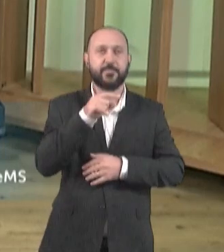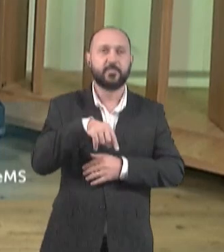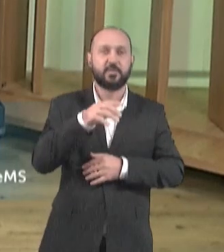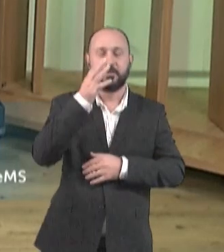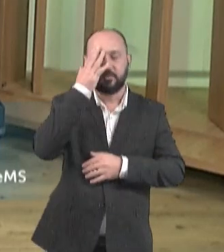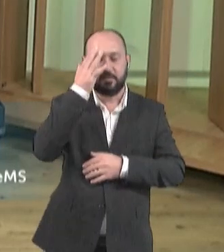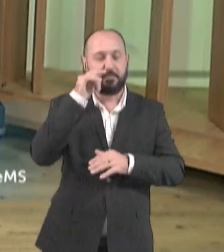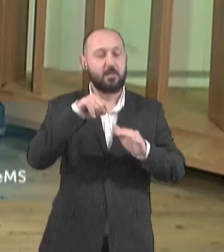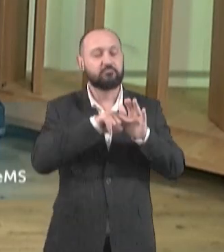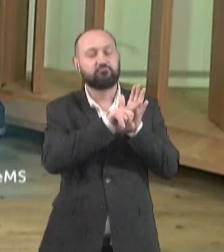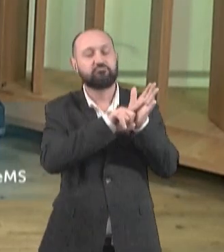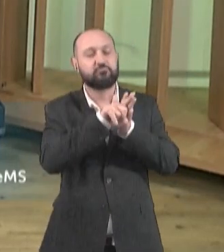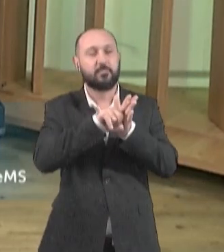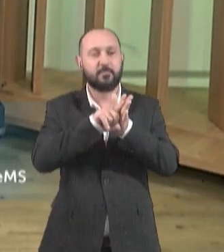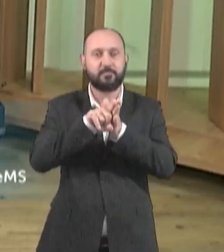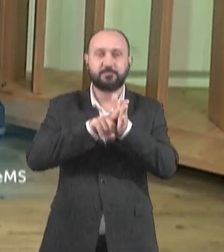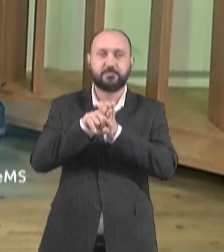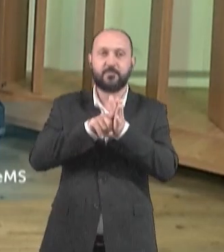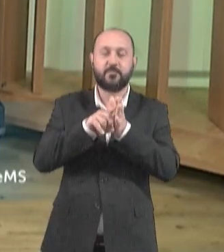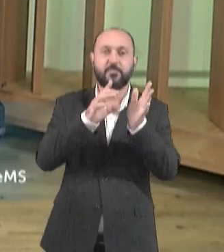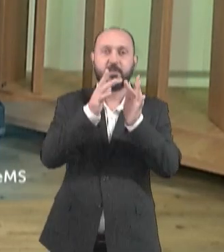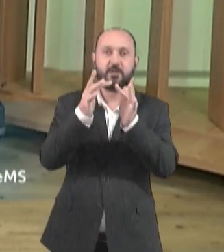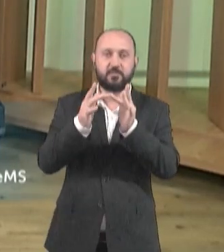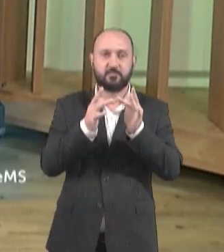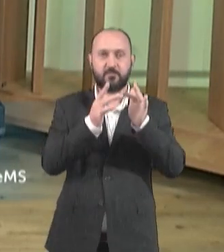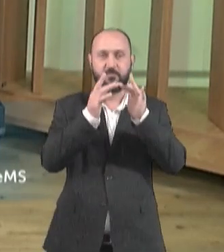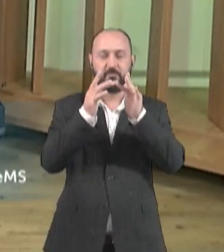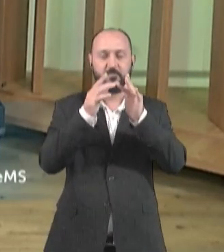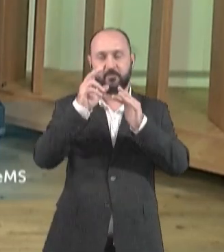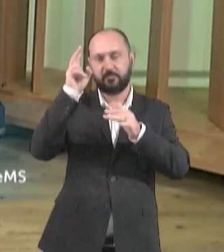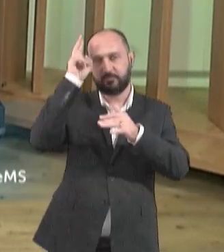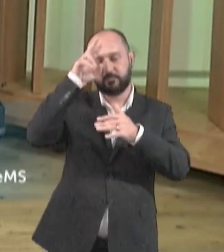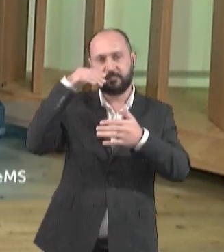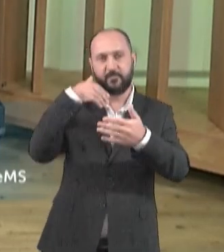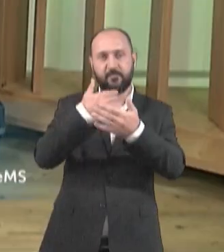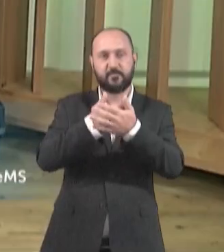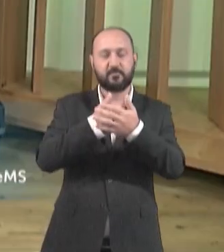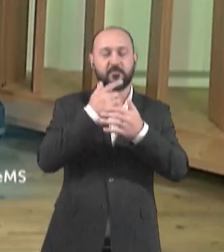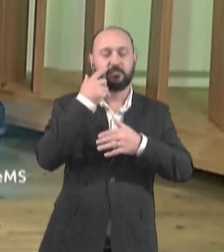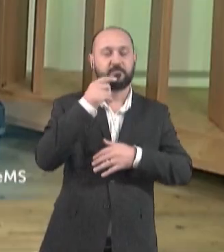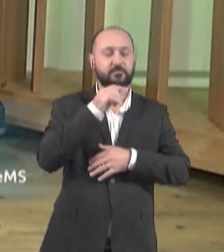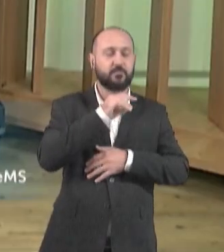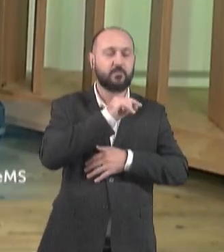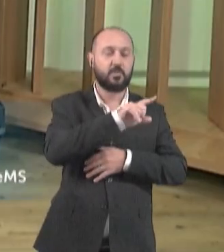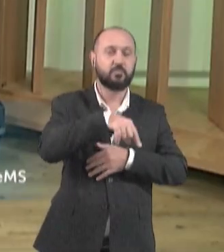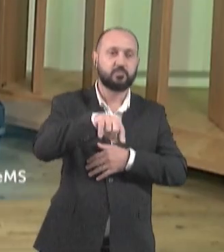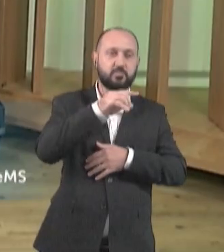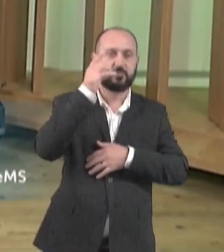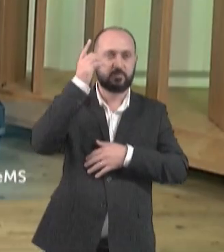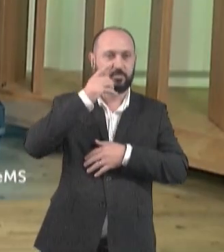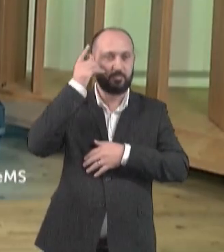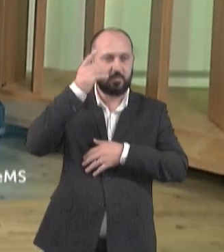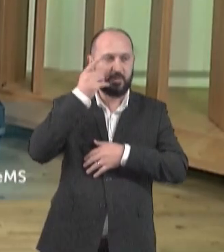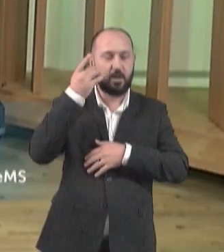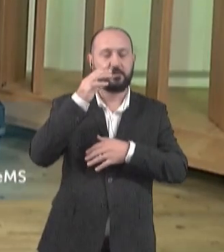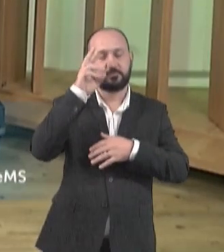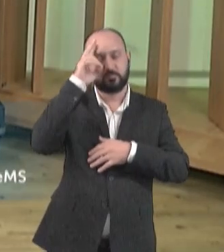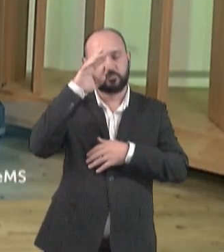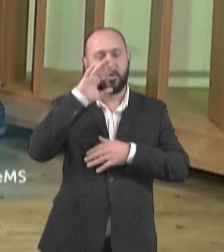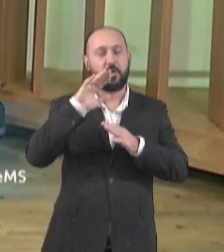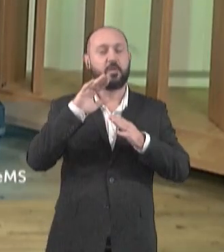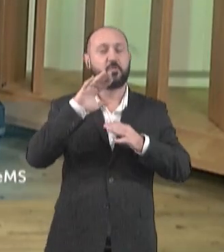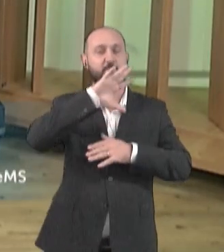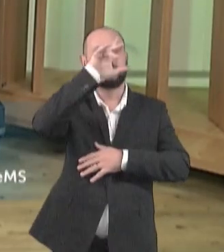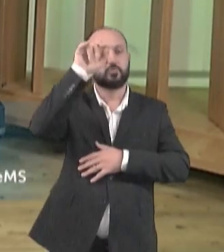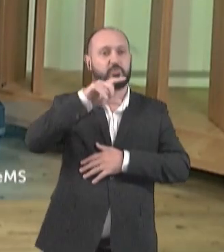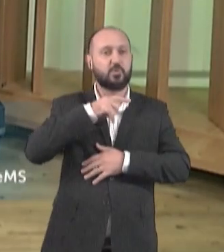parlamento, saber como funciona, ter contato um pouquinho com a história, né, dos parlamentares, a história da criação de Mato Grosso do